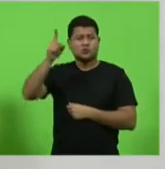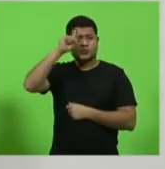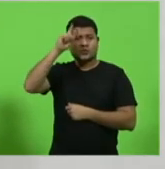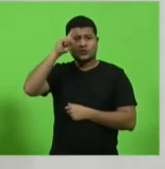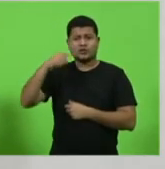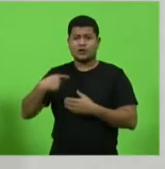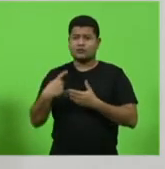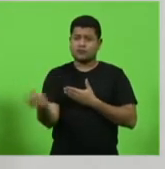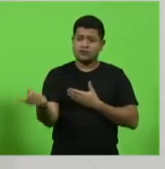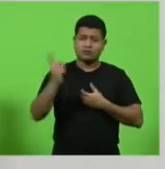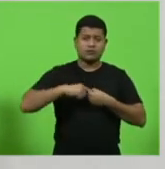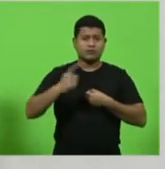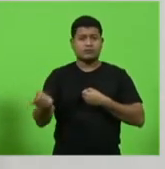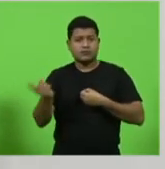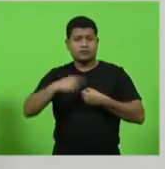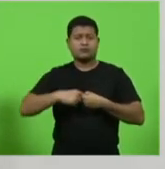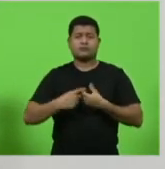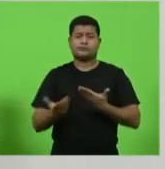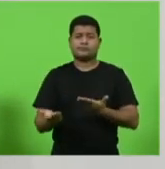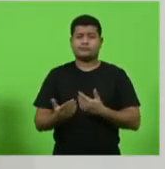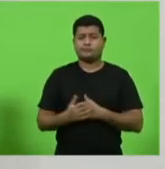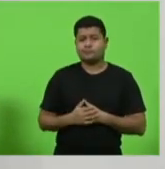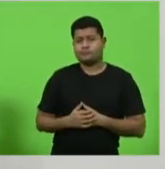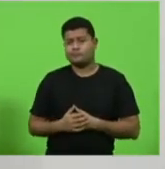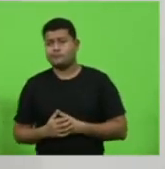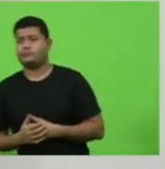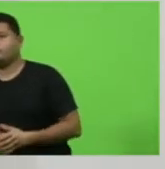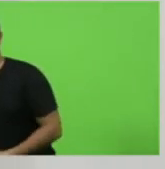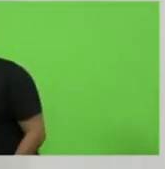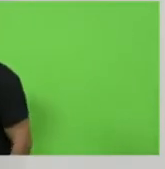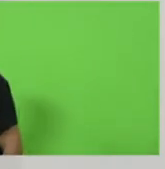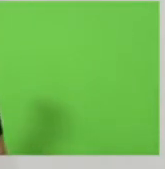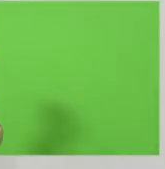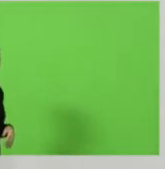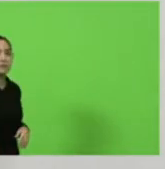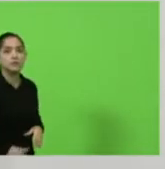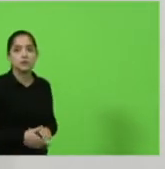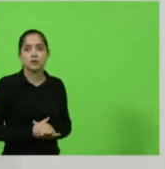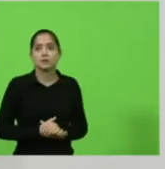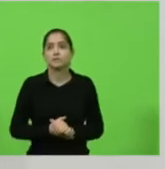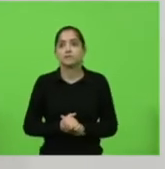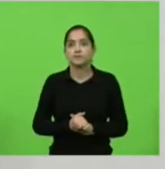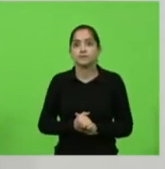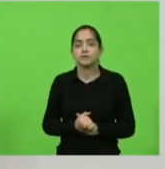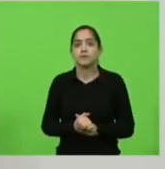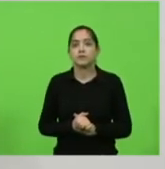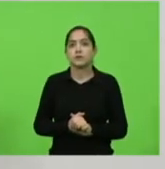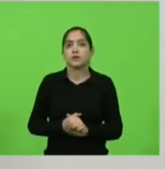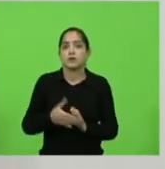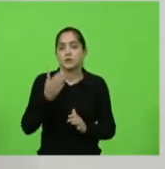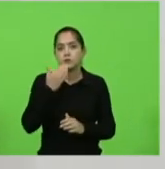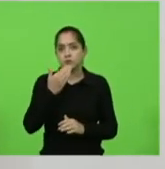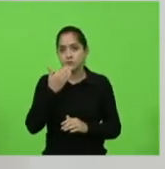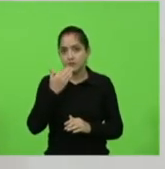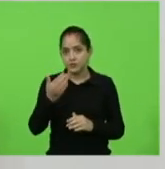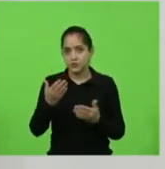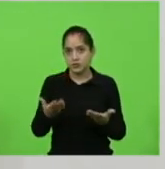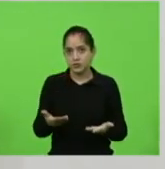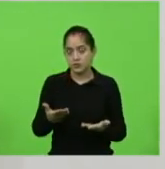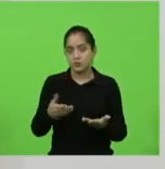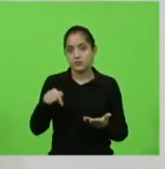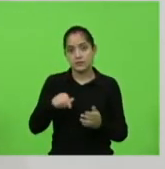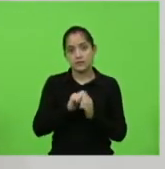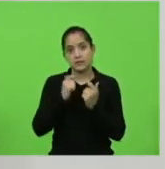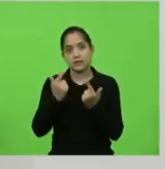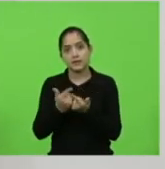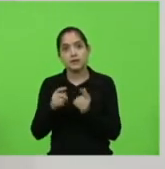o problema que ele não enfrenta. Então, nós entendemos os pedidos, e essa é uma casa do